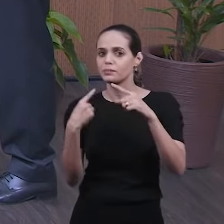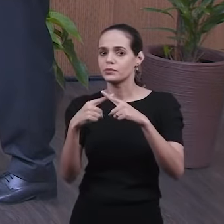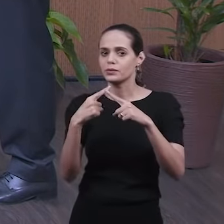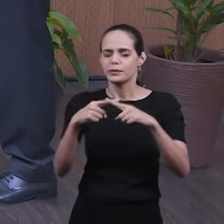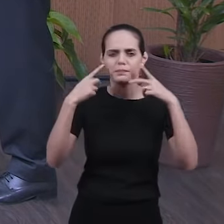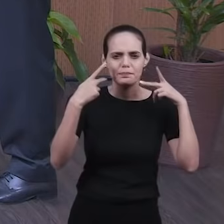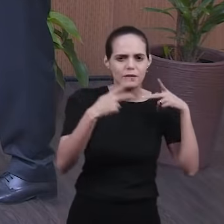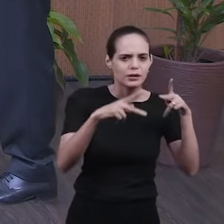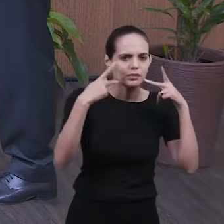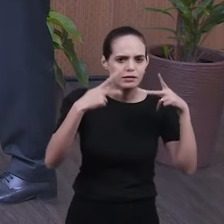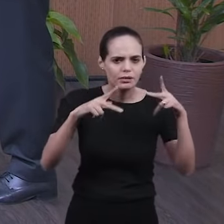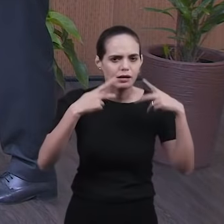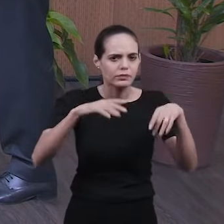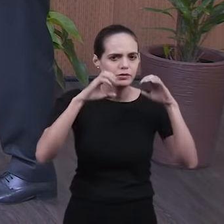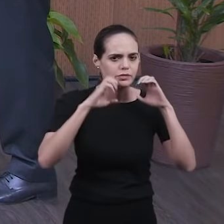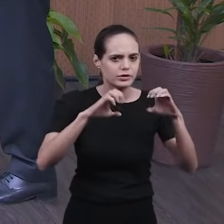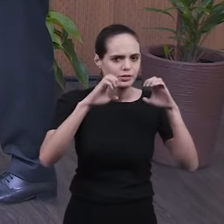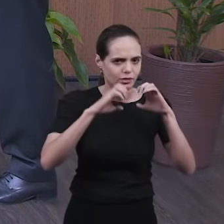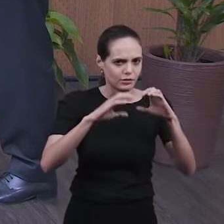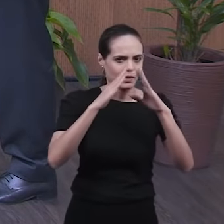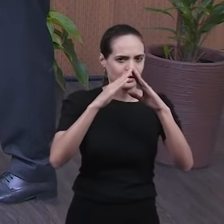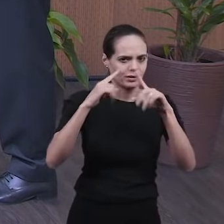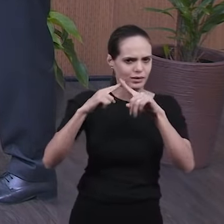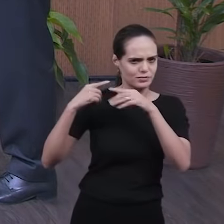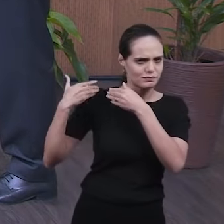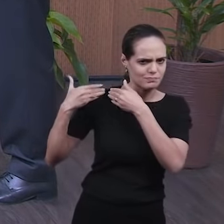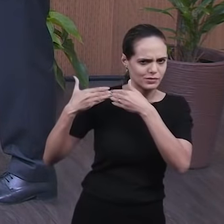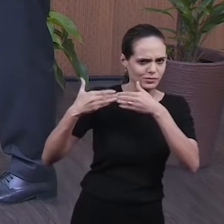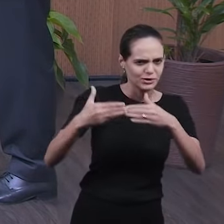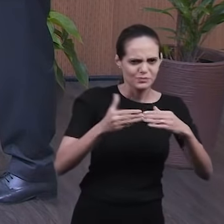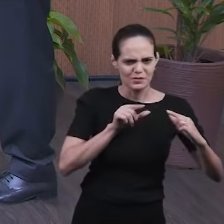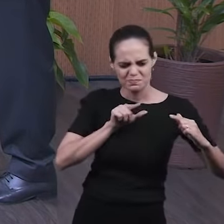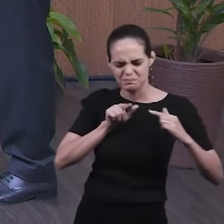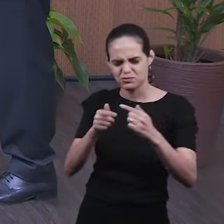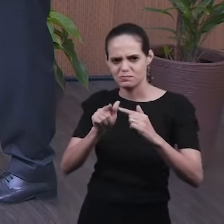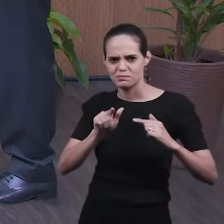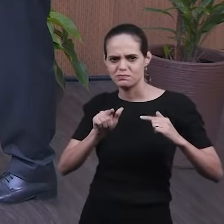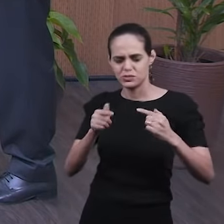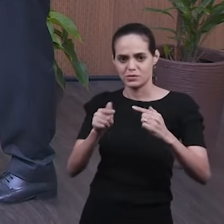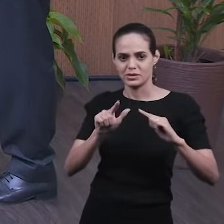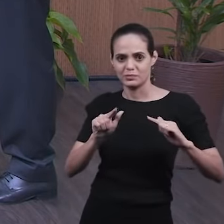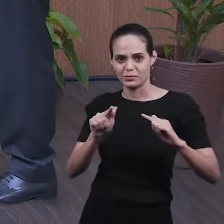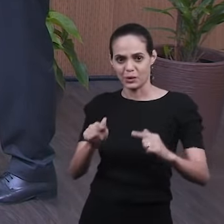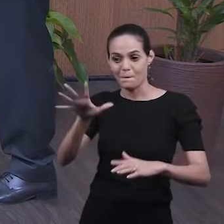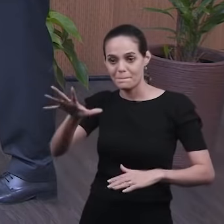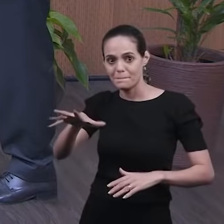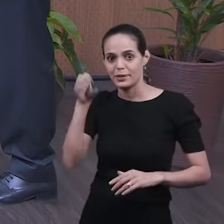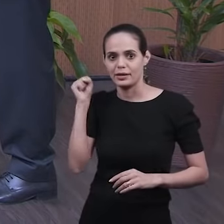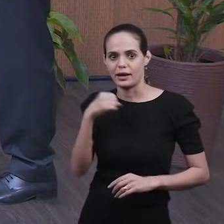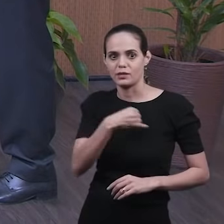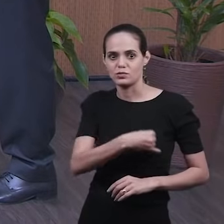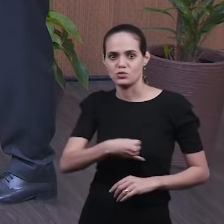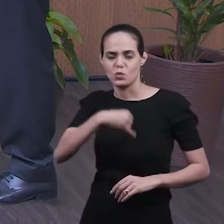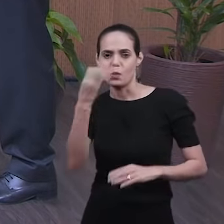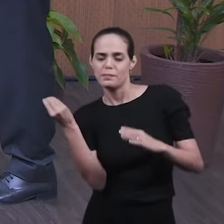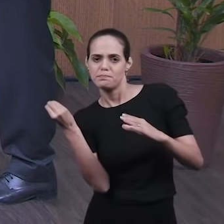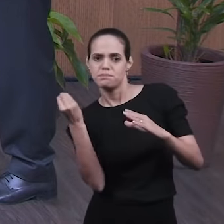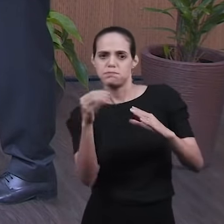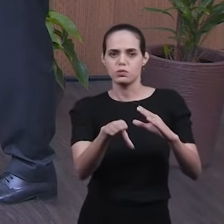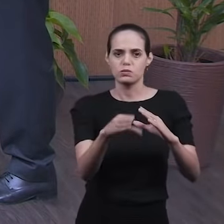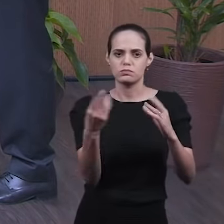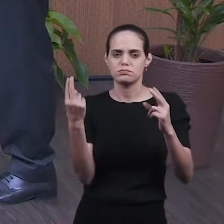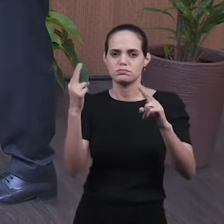sofria perseguições e numa dessas perseguições o apóstolo João foi preso e levado para